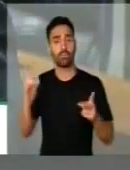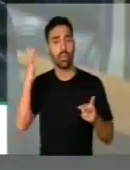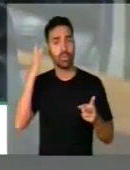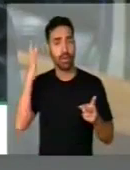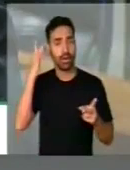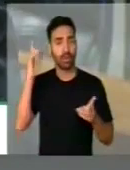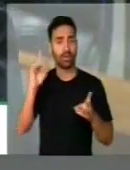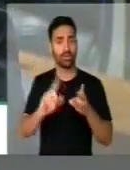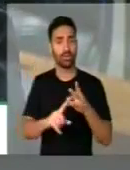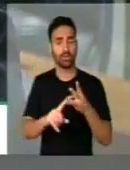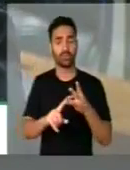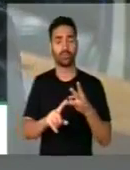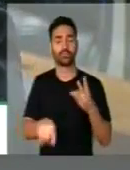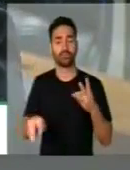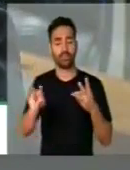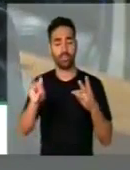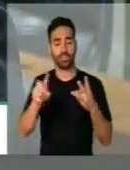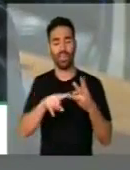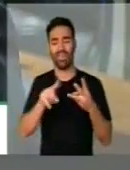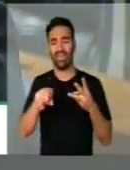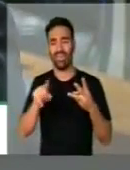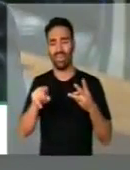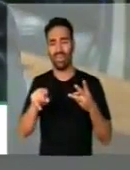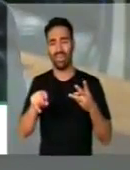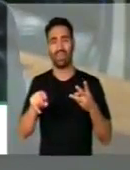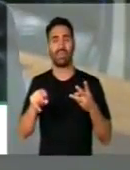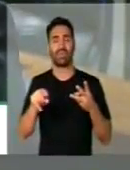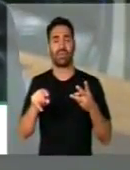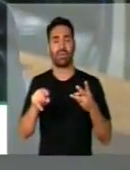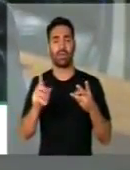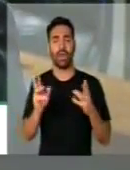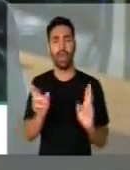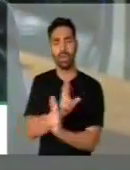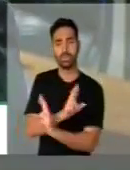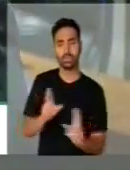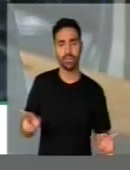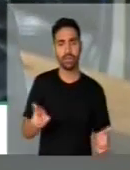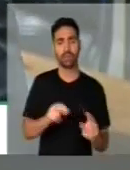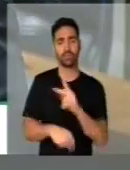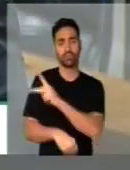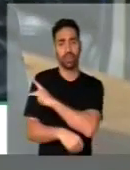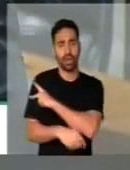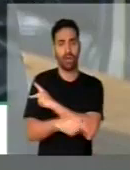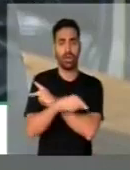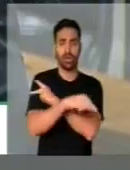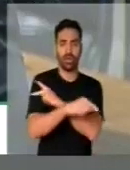modernidade das questões em relação patrão e empregado possa ser